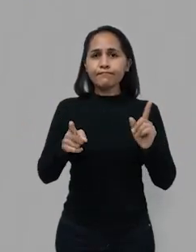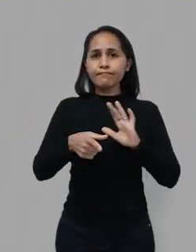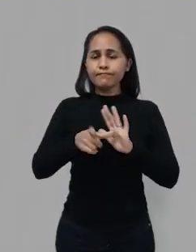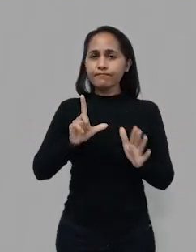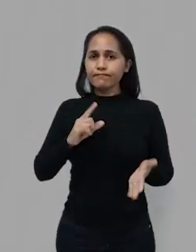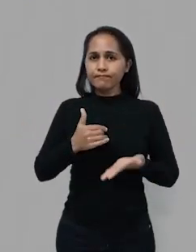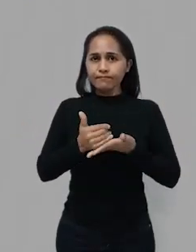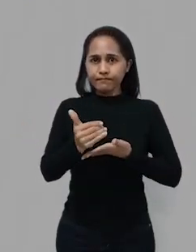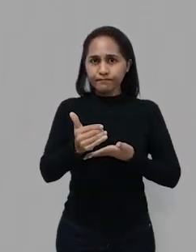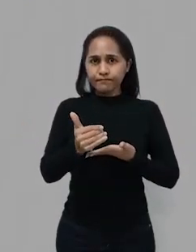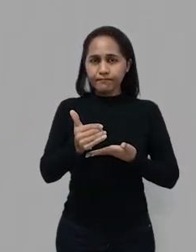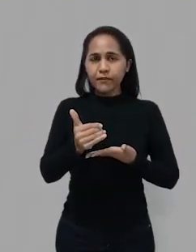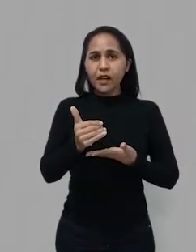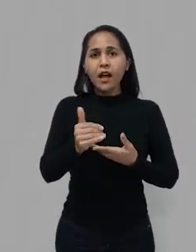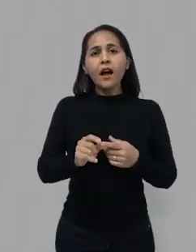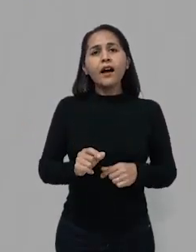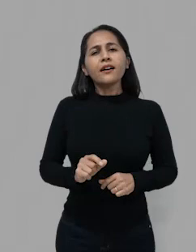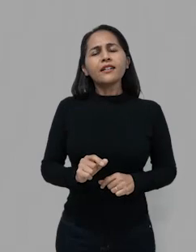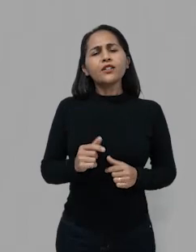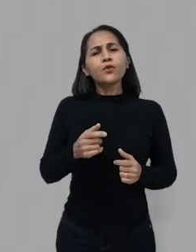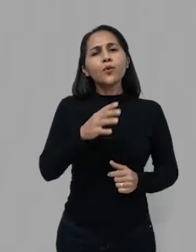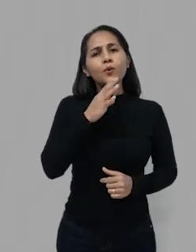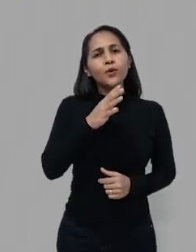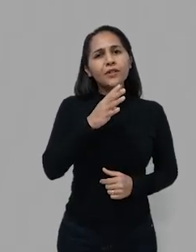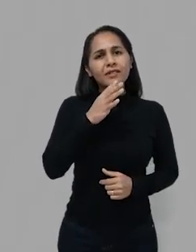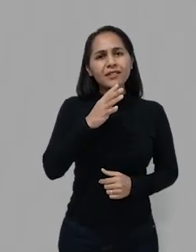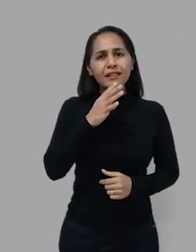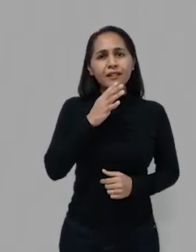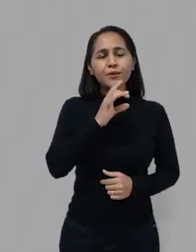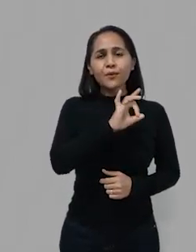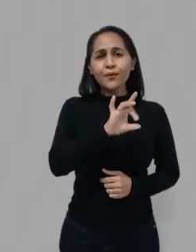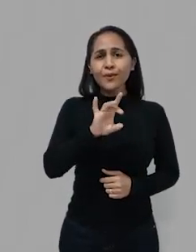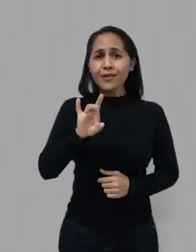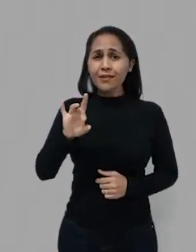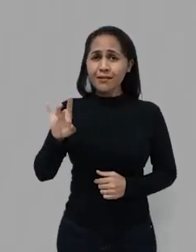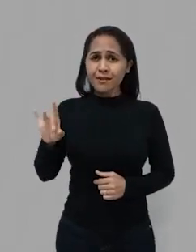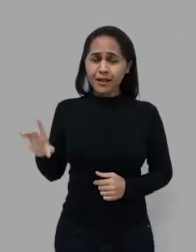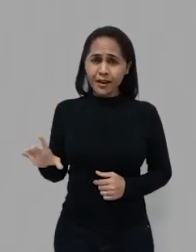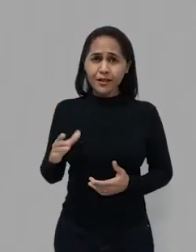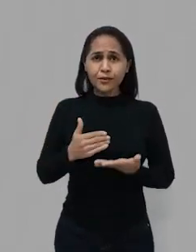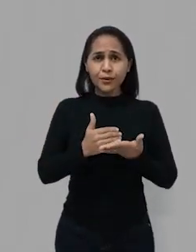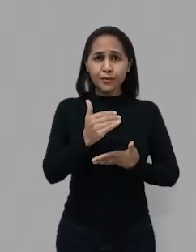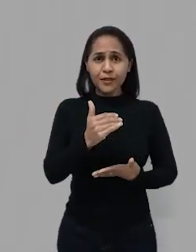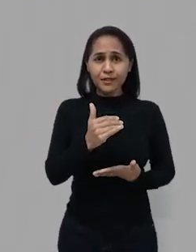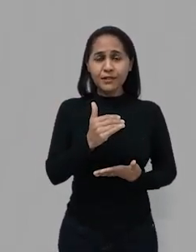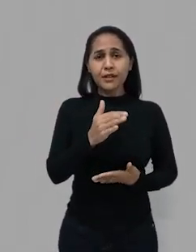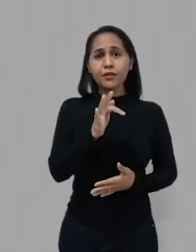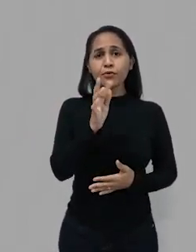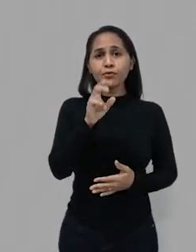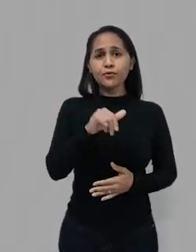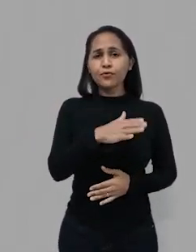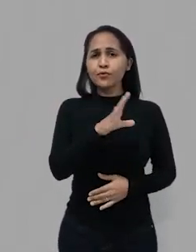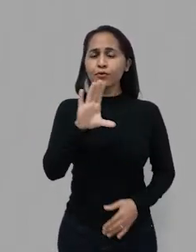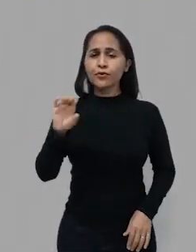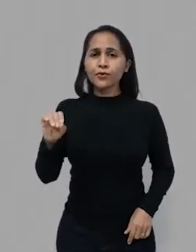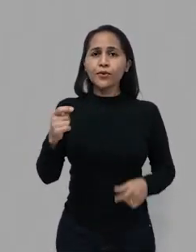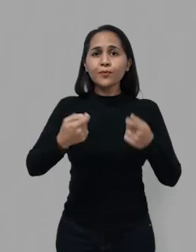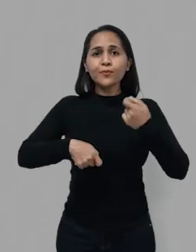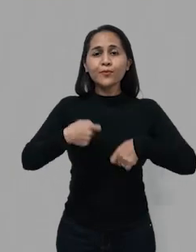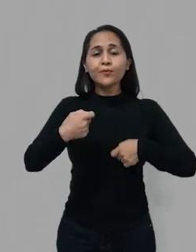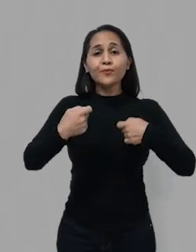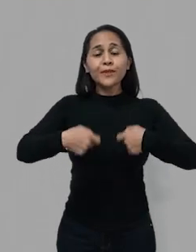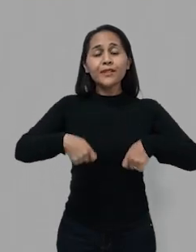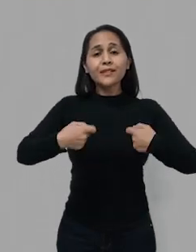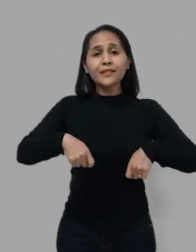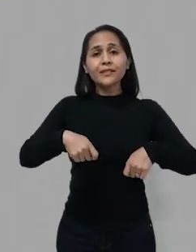as funções, ácidos, bases, sais e óxidos, antes de iniciar essas funções, a gente precisa